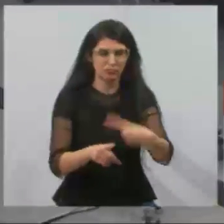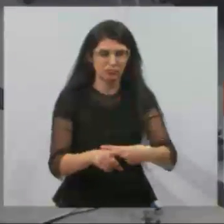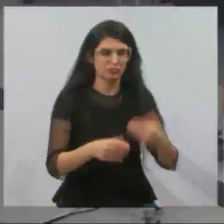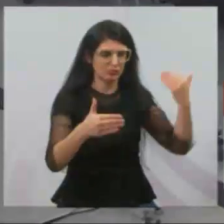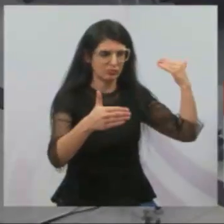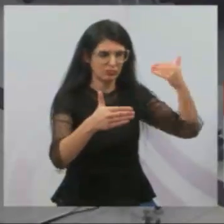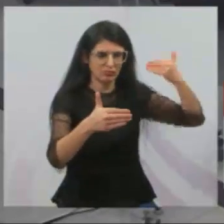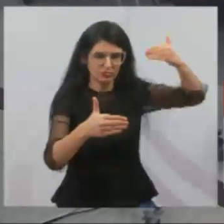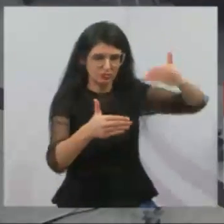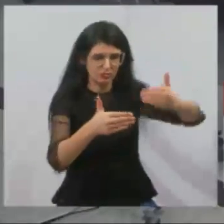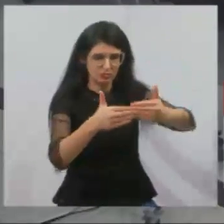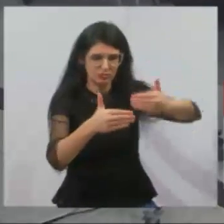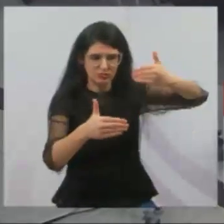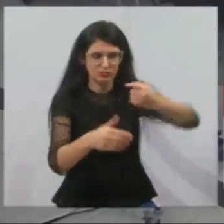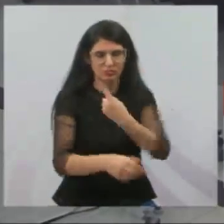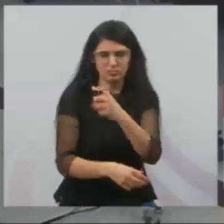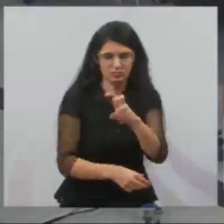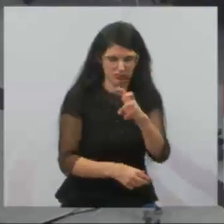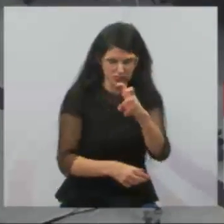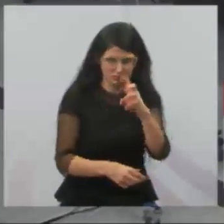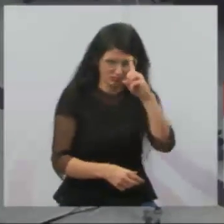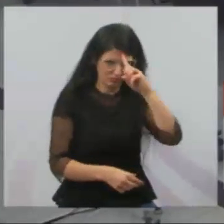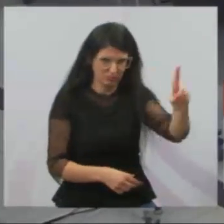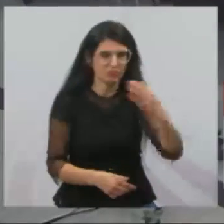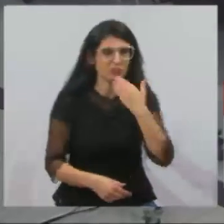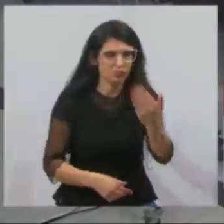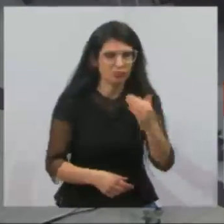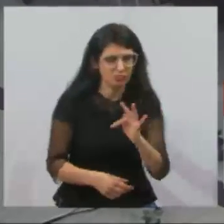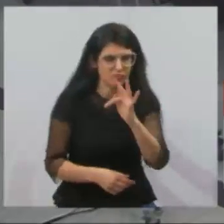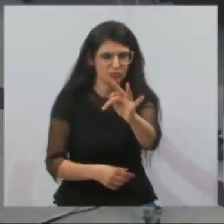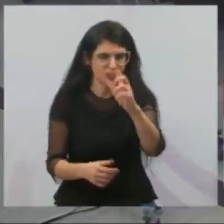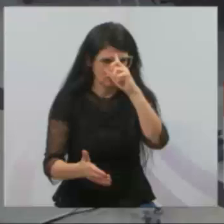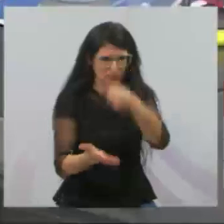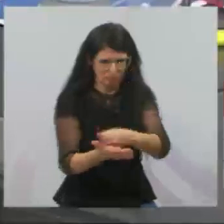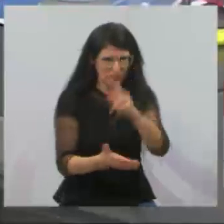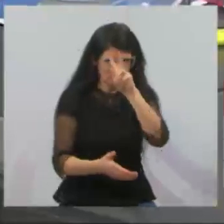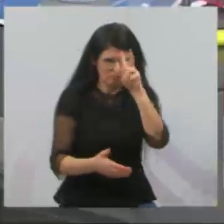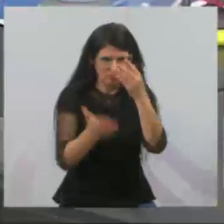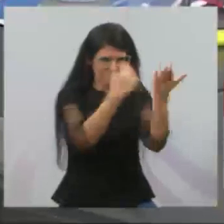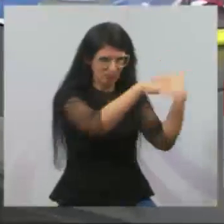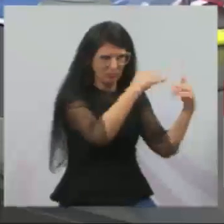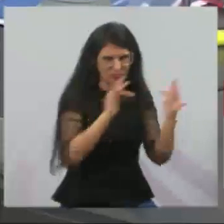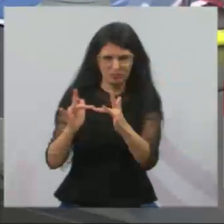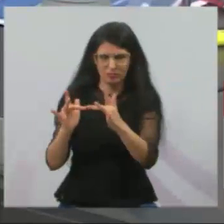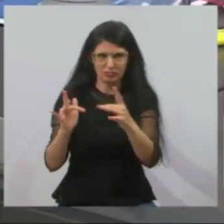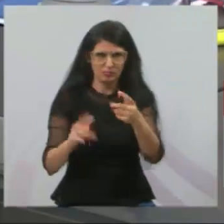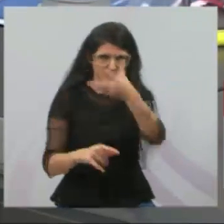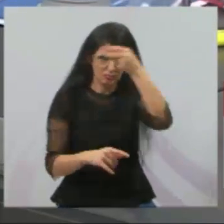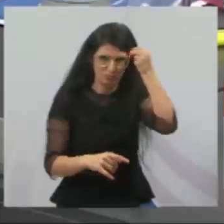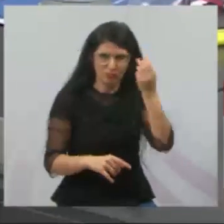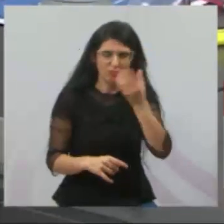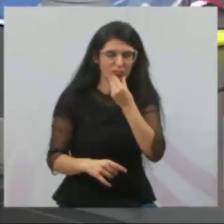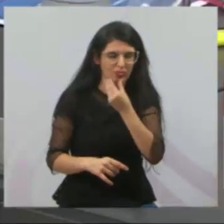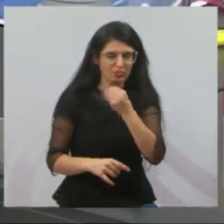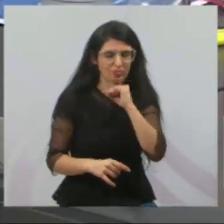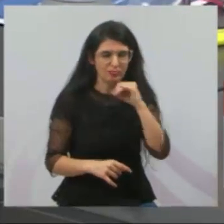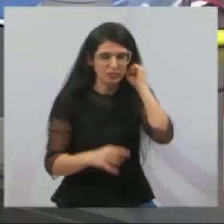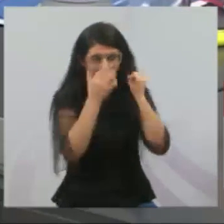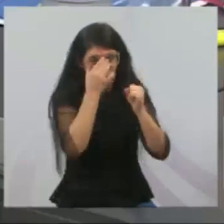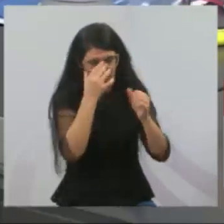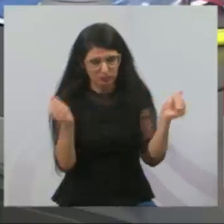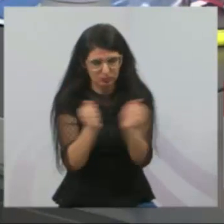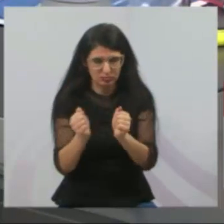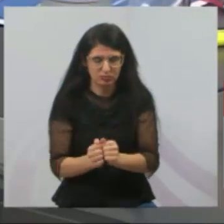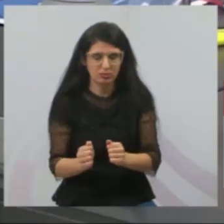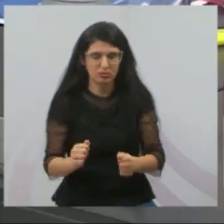dias que a gente pediu o adiamento do projeto e como líder do governo, em contato com o prefeito, ele sinalizou um estudo junto com a Procuradoria